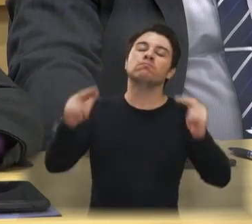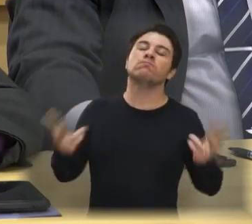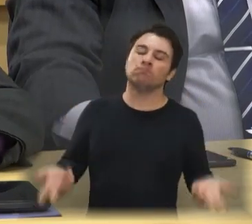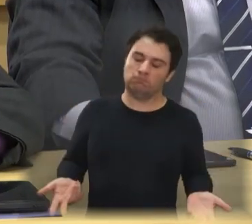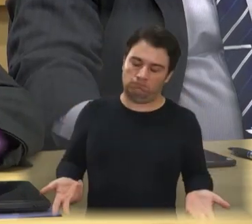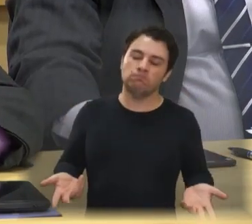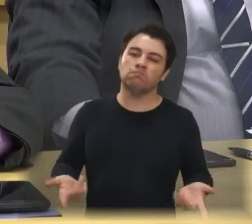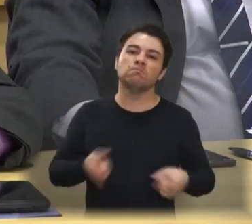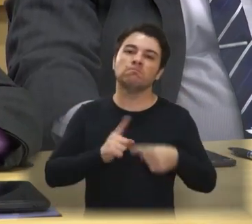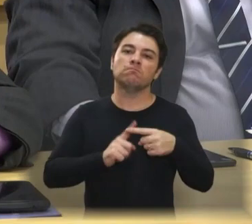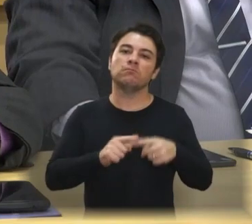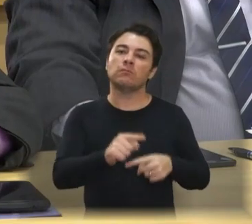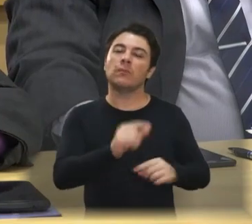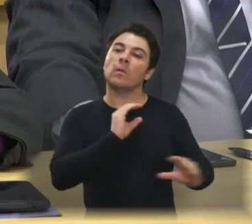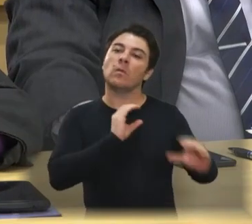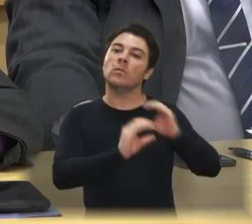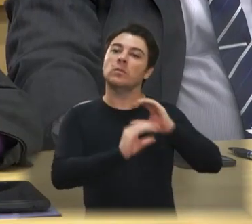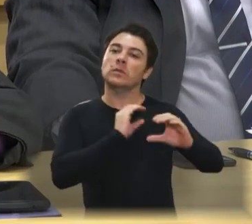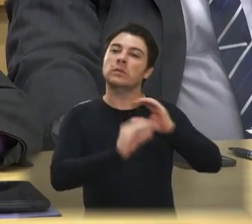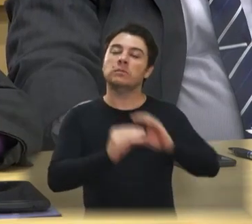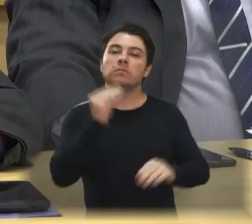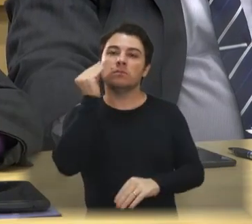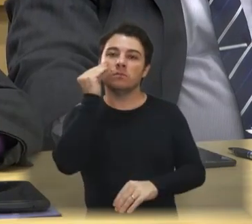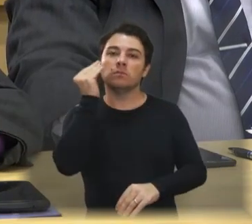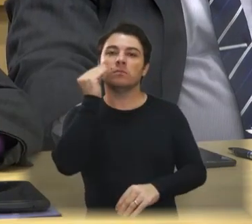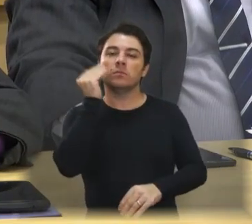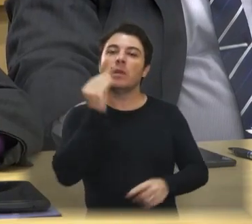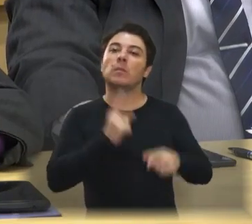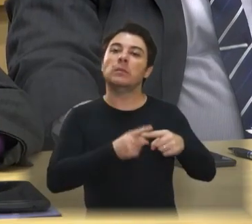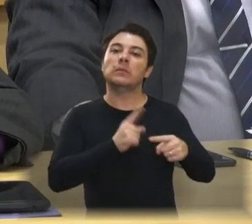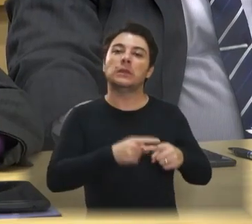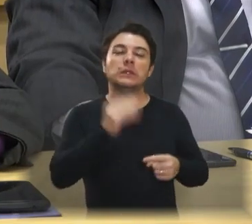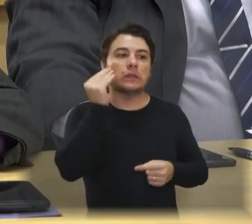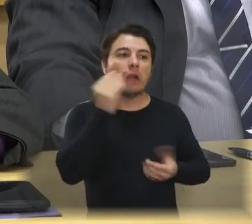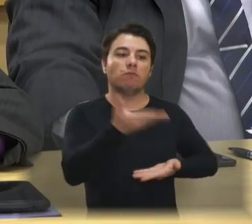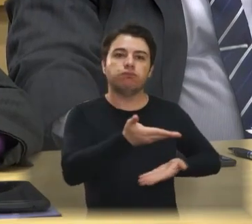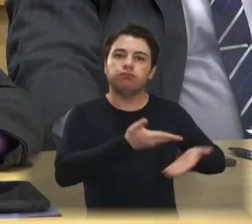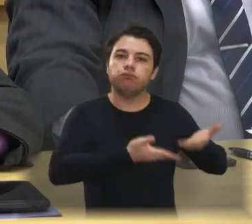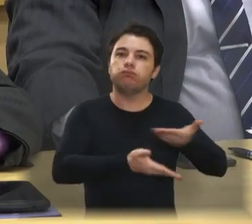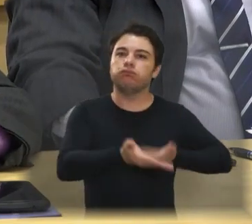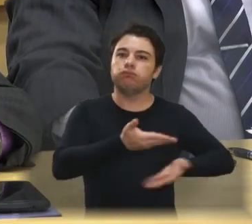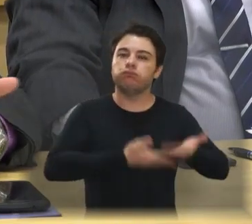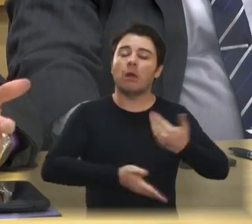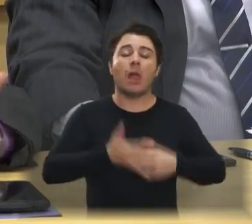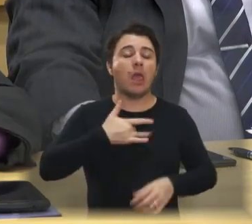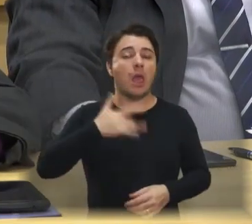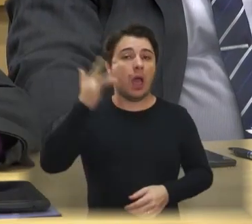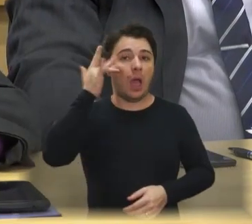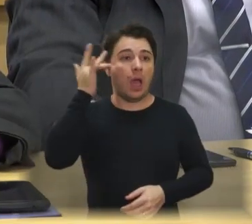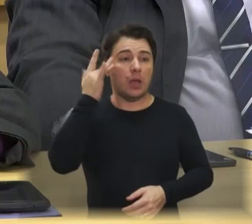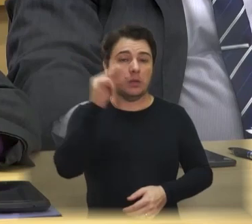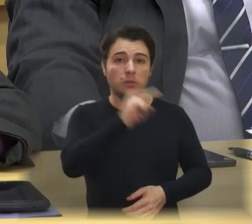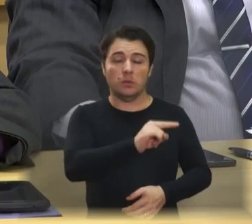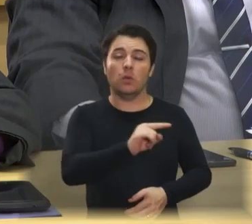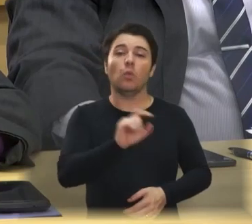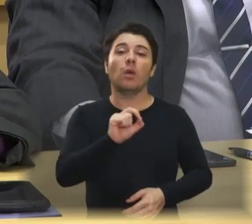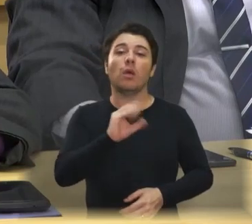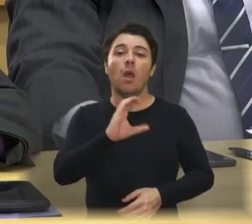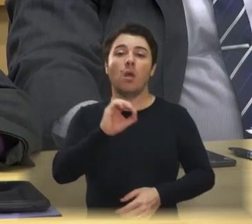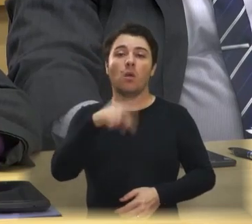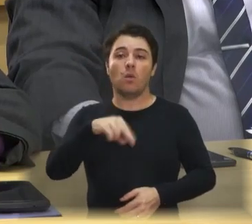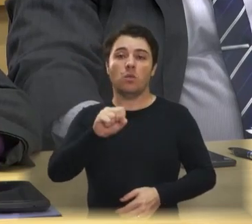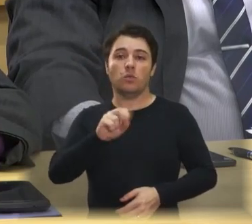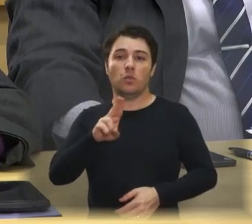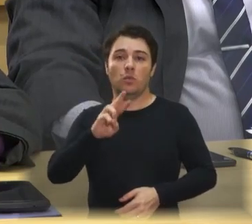questão de ter ali um canal não embora você tenha canais de relacionamento né mas eu creio consumidor tinha que ter um pouco mais dele